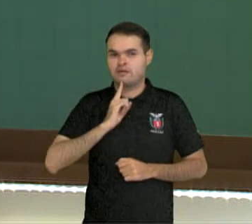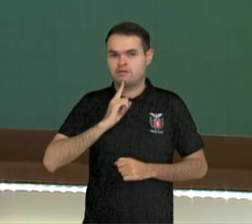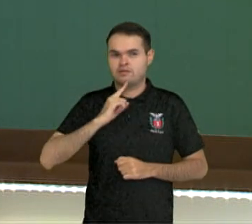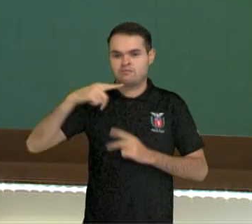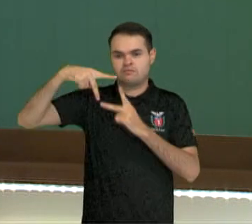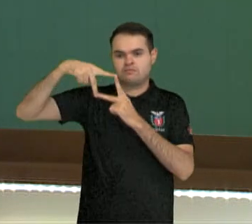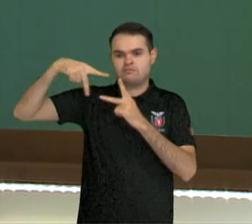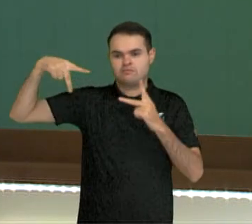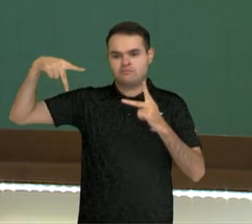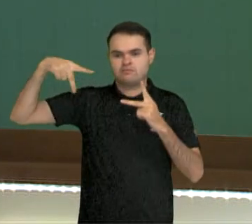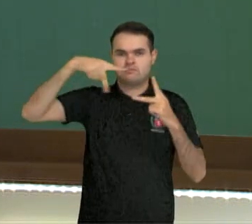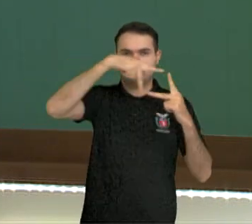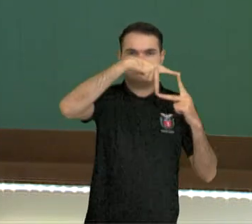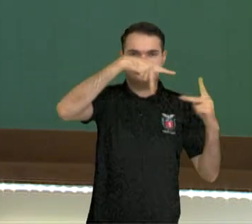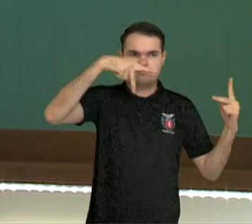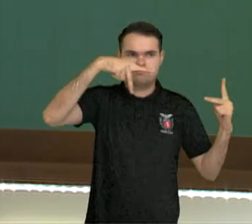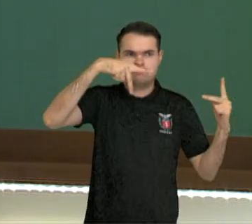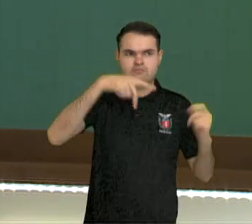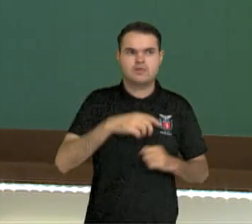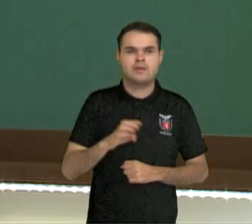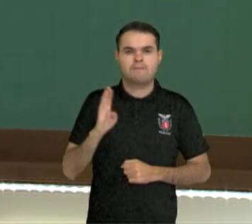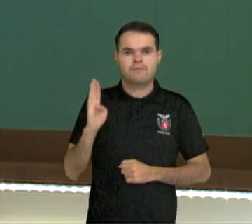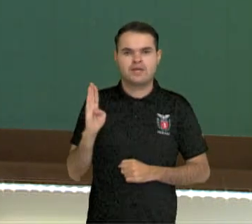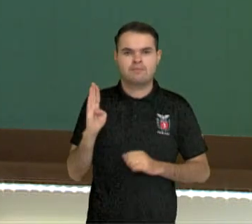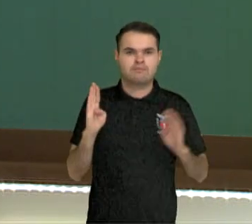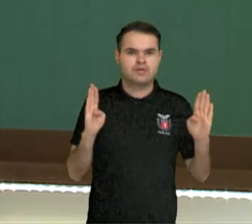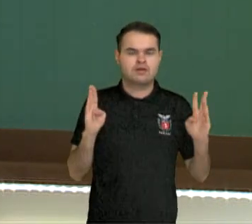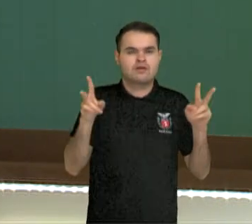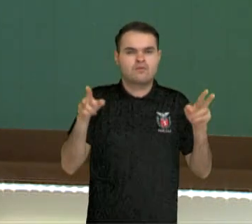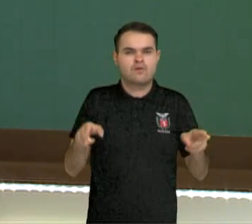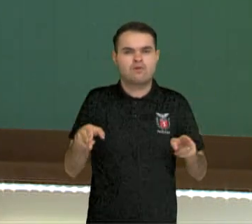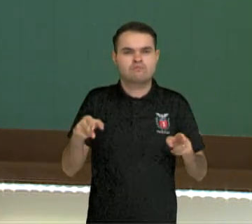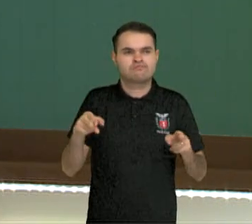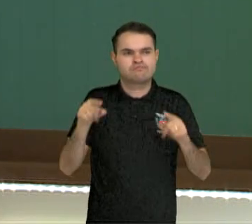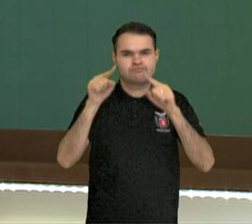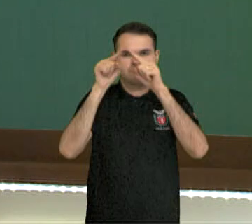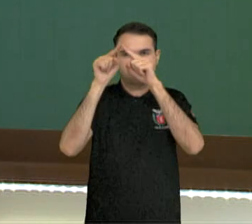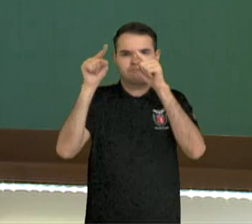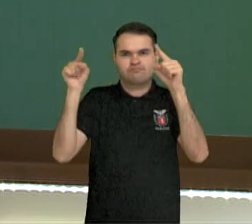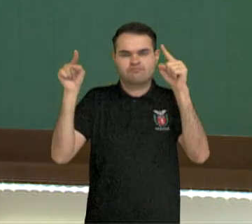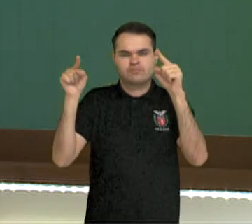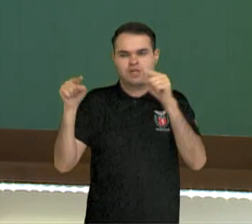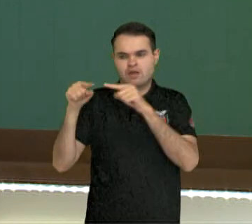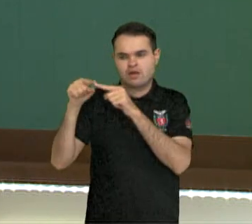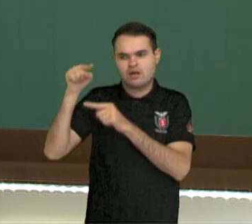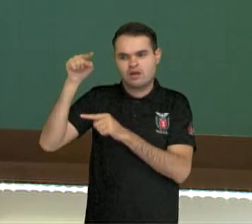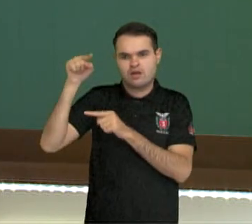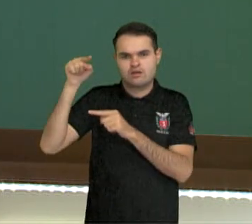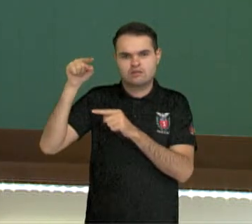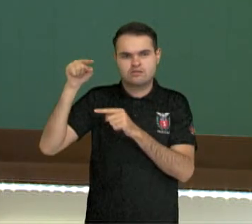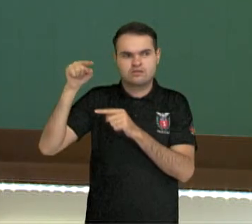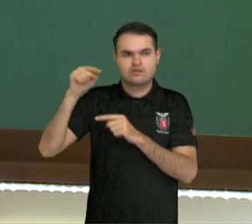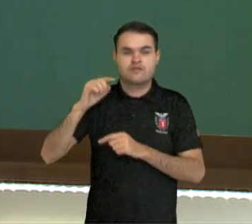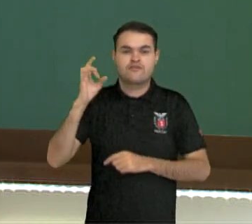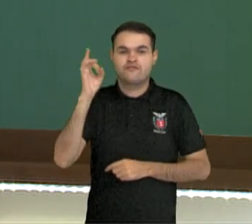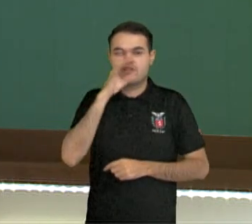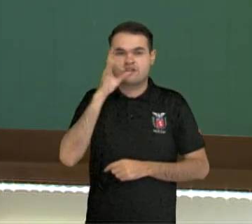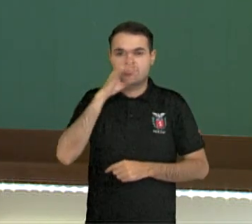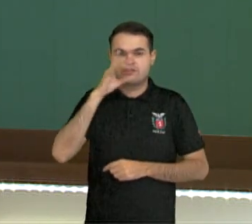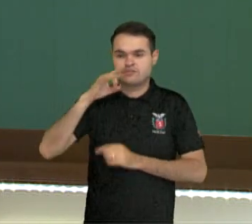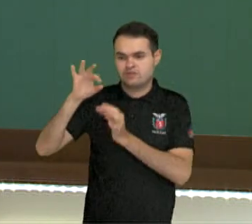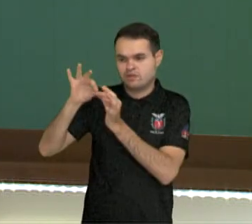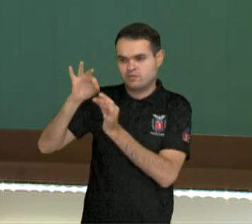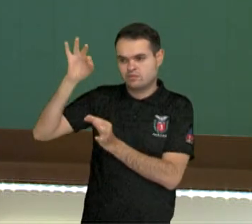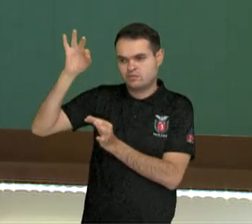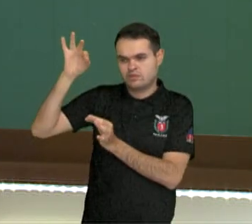lado B, e reparem que a mesma altura do quadrado, ó, então a altura é A desses 2 retângulos, certo?